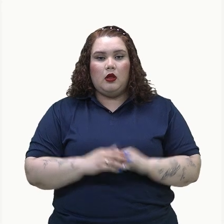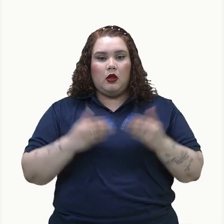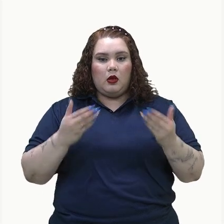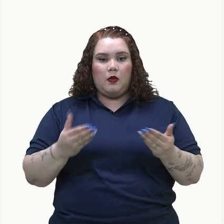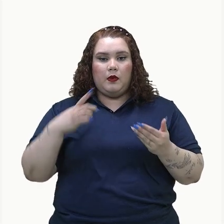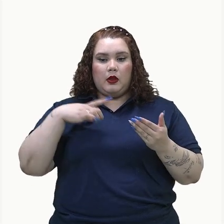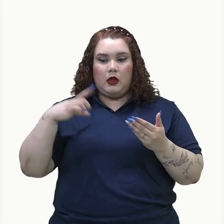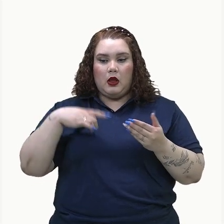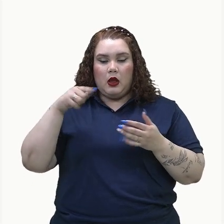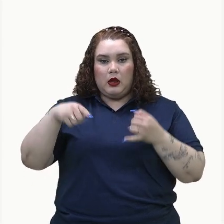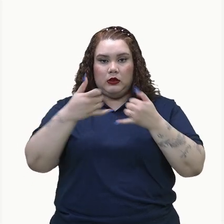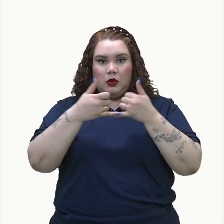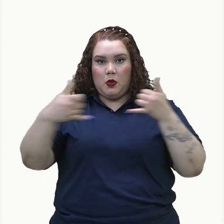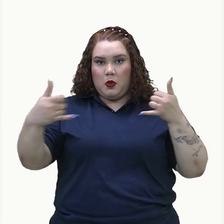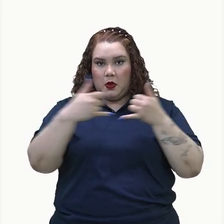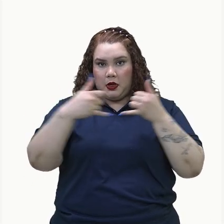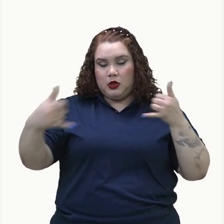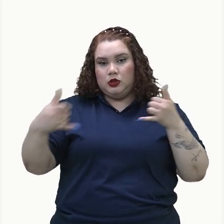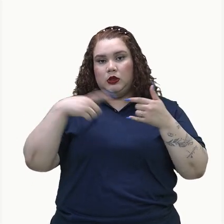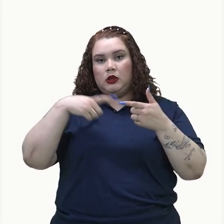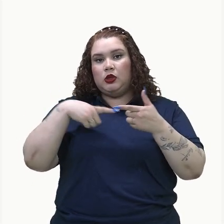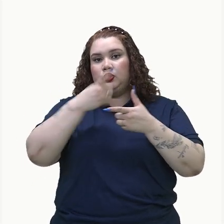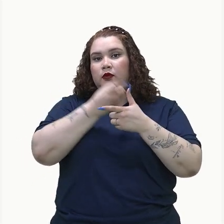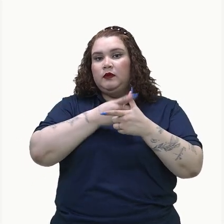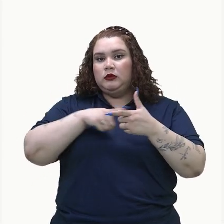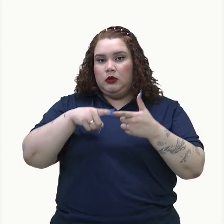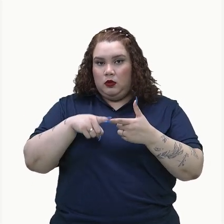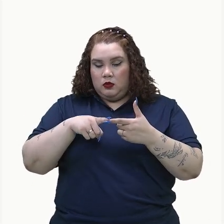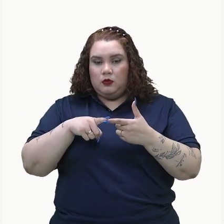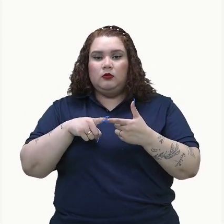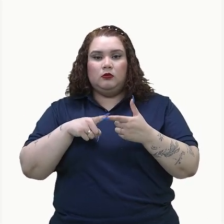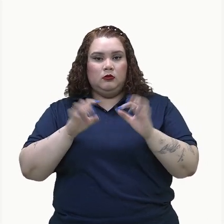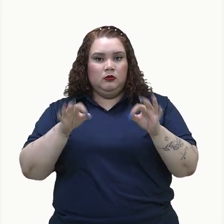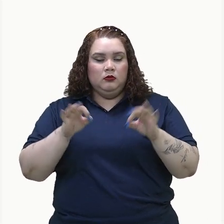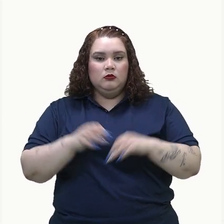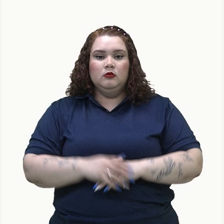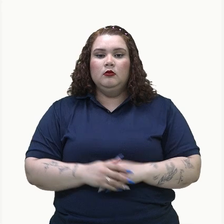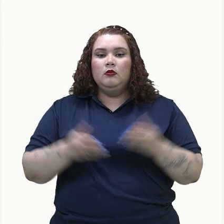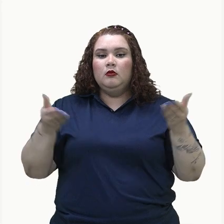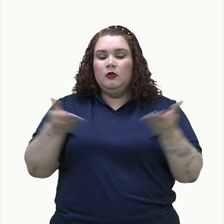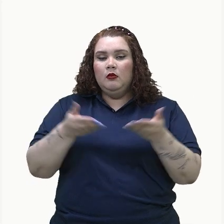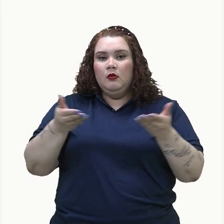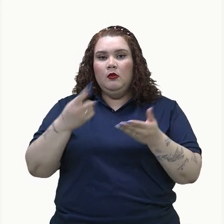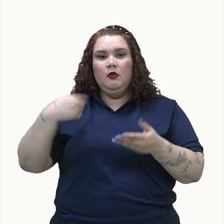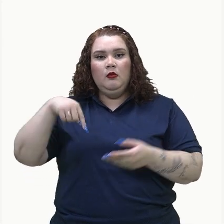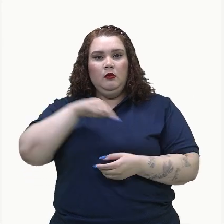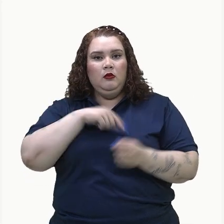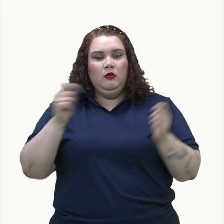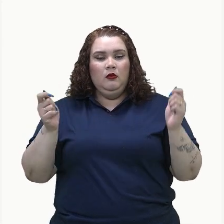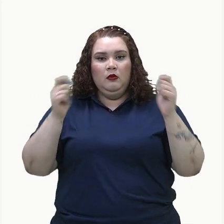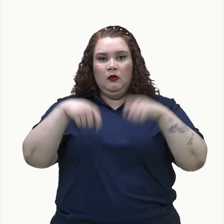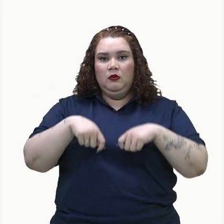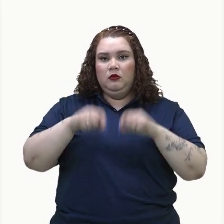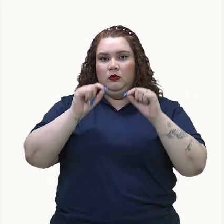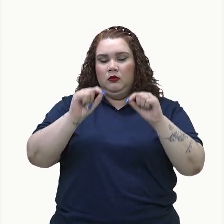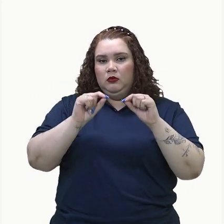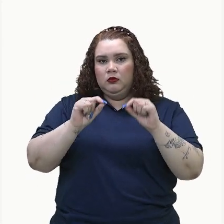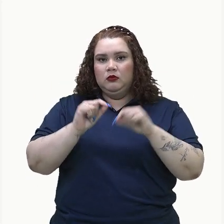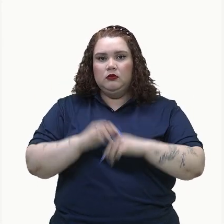os resistores da associação. Tá certo? E agora, pessoal, para que a gente possa,